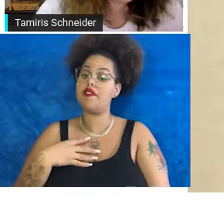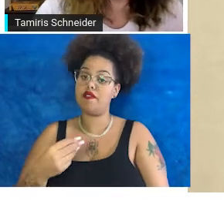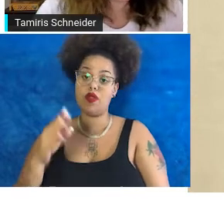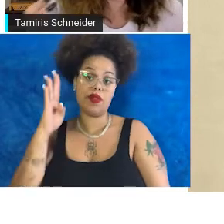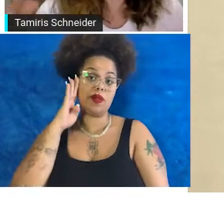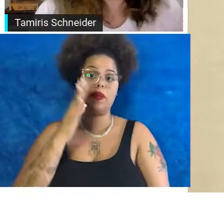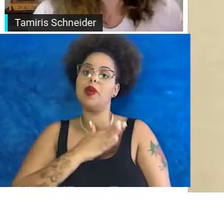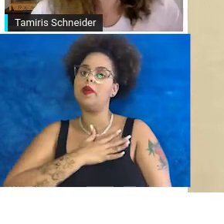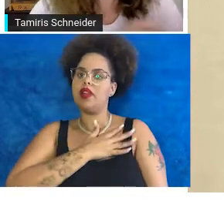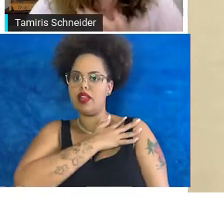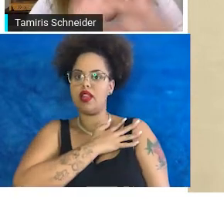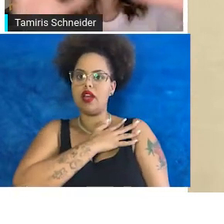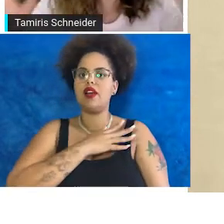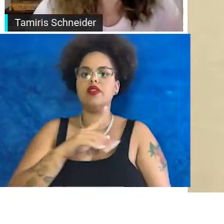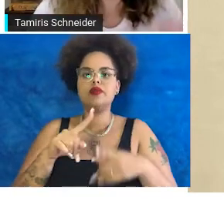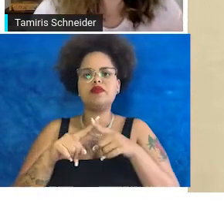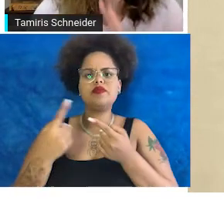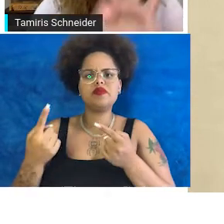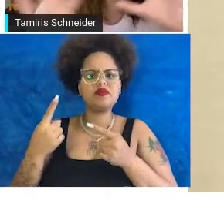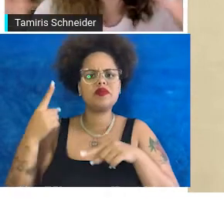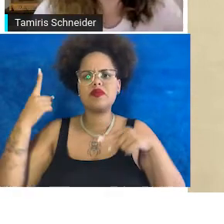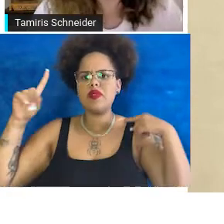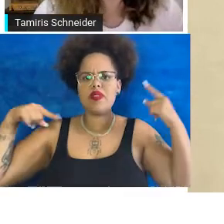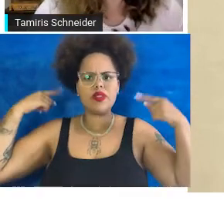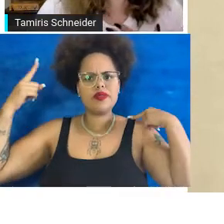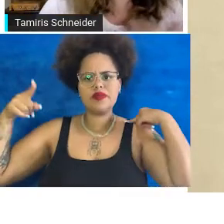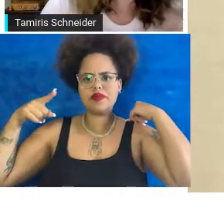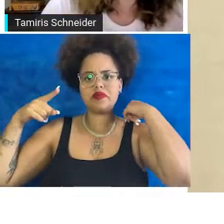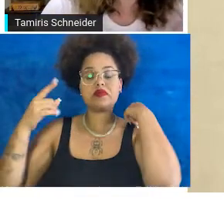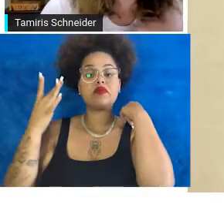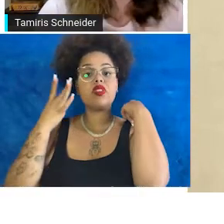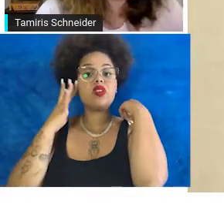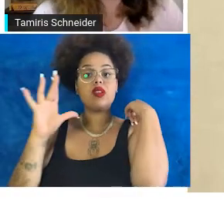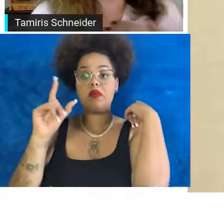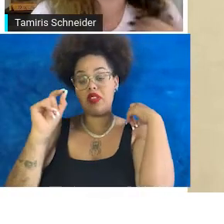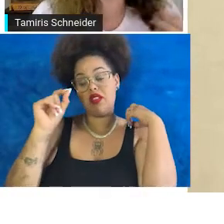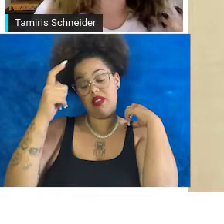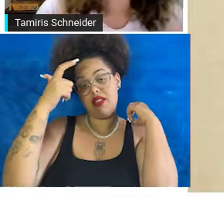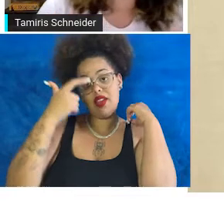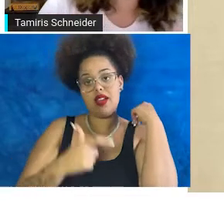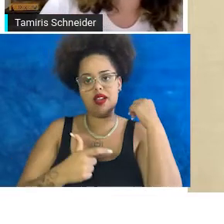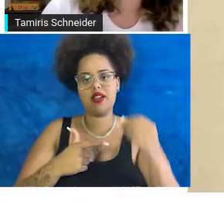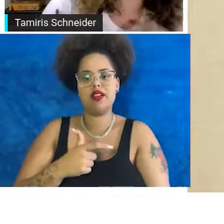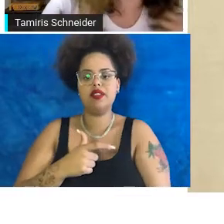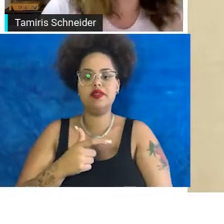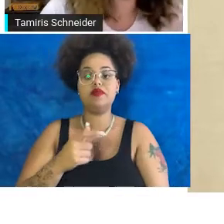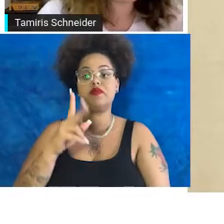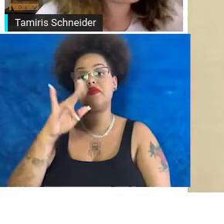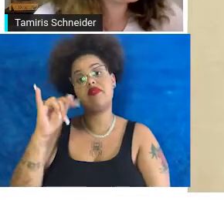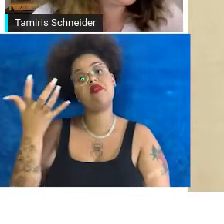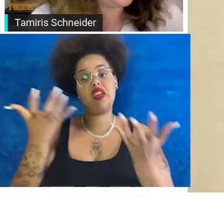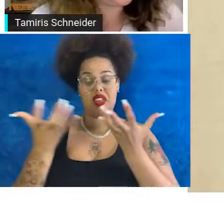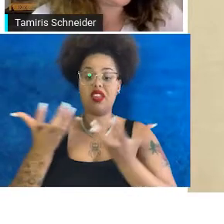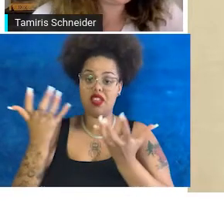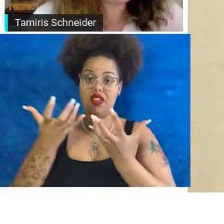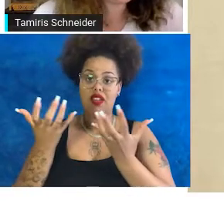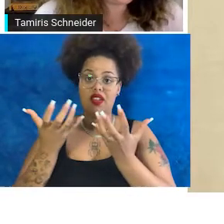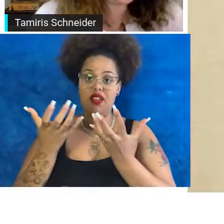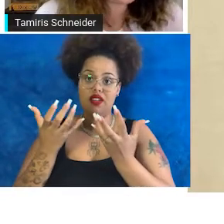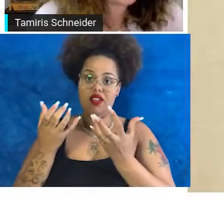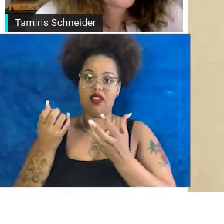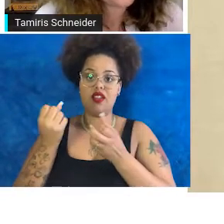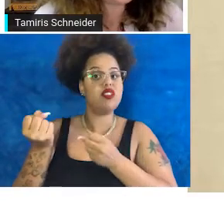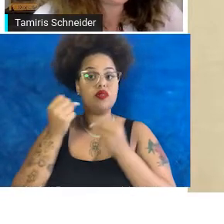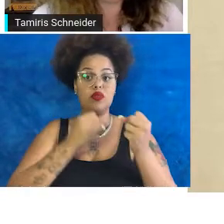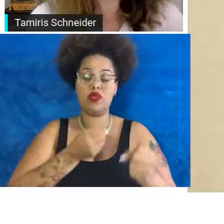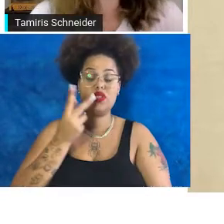militar, mas que está nessa loucura aí de não saber quem é, de não saber se vai querer mesmo essa imposição